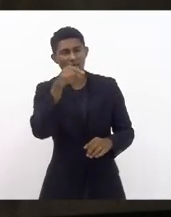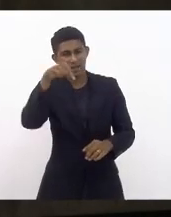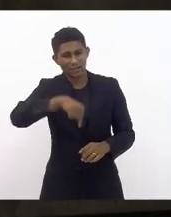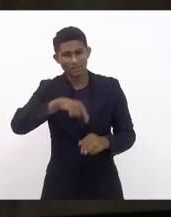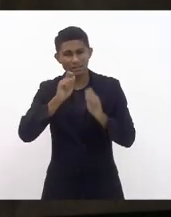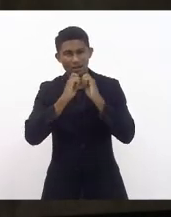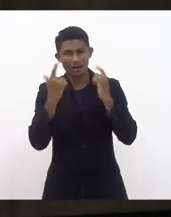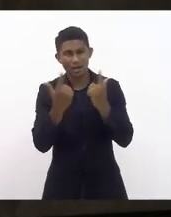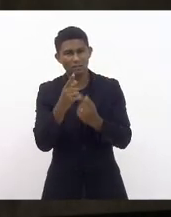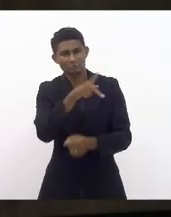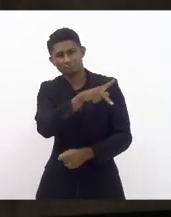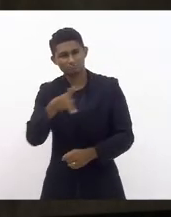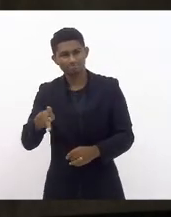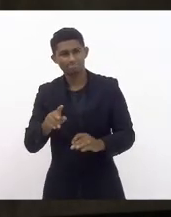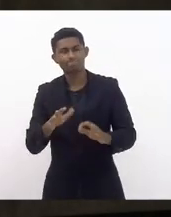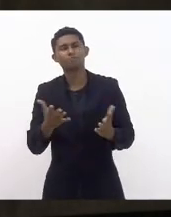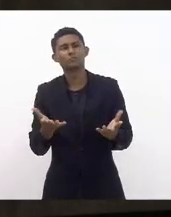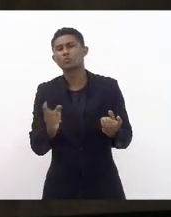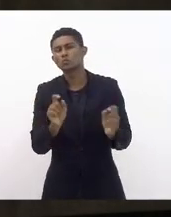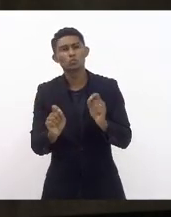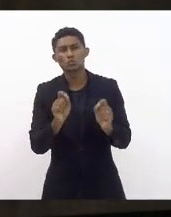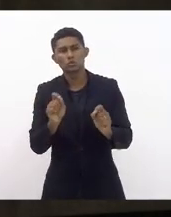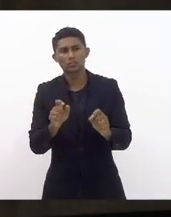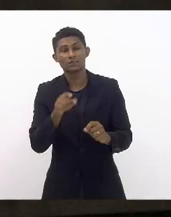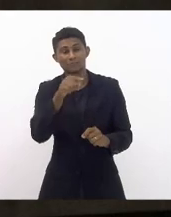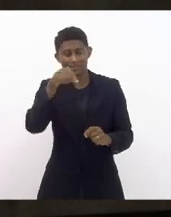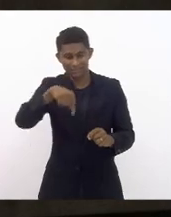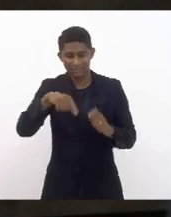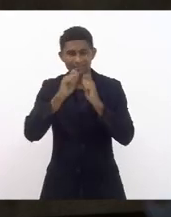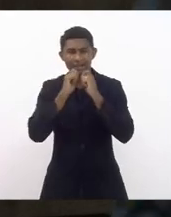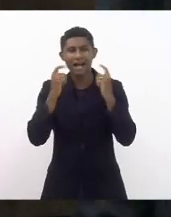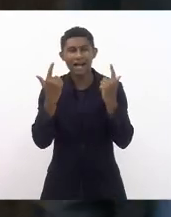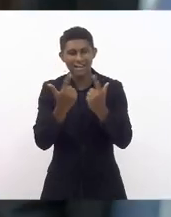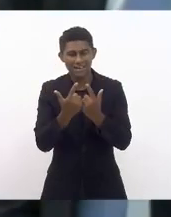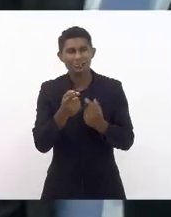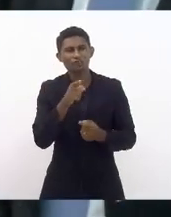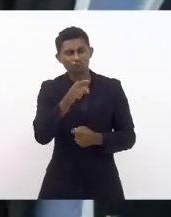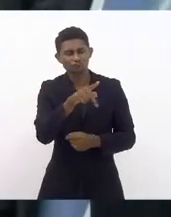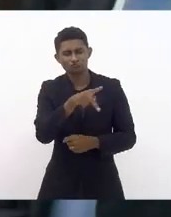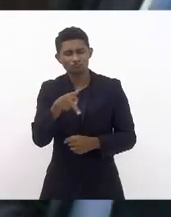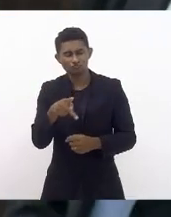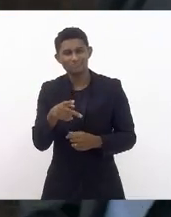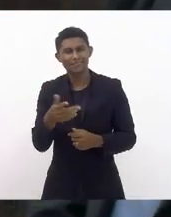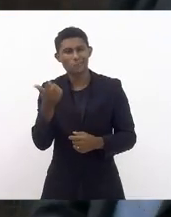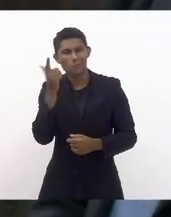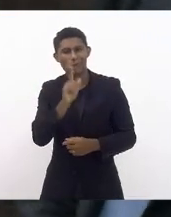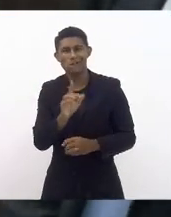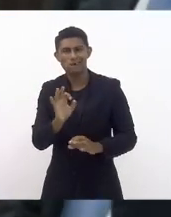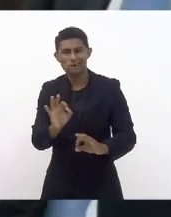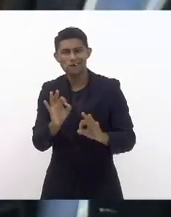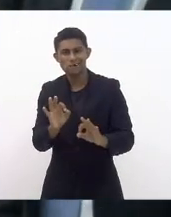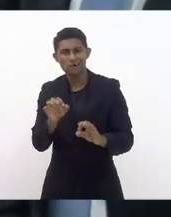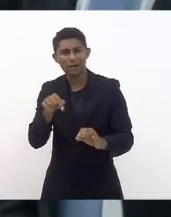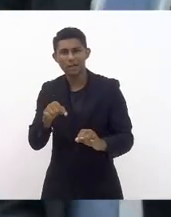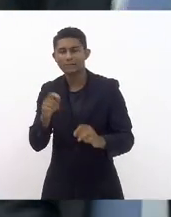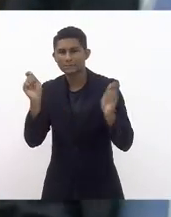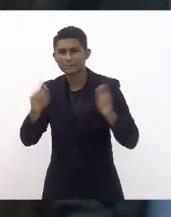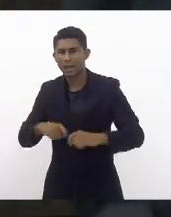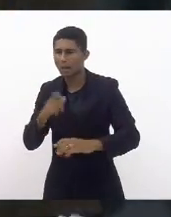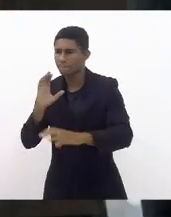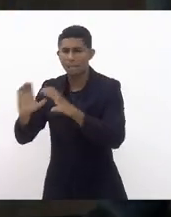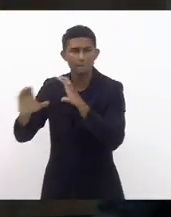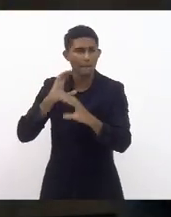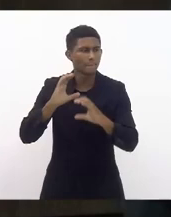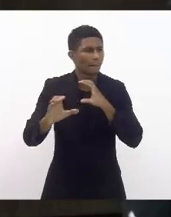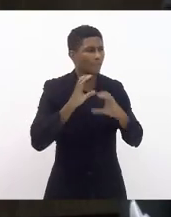LERJ, entre outras, é ter transformado o Parlamento Estadual numa das principais casas de interlocução